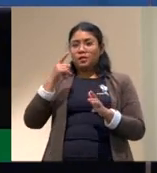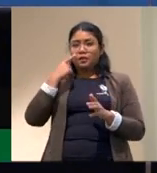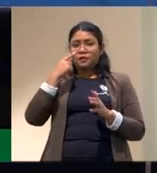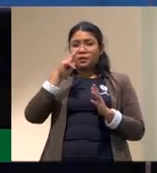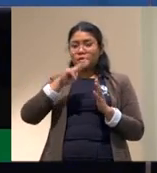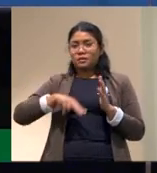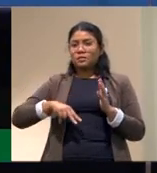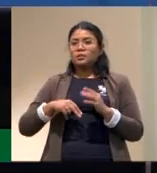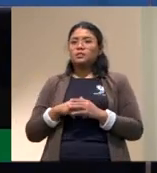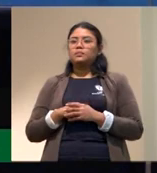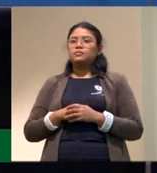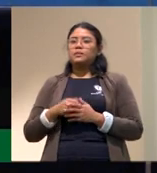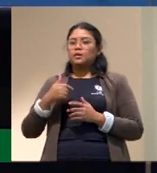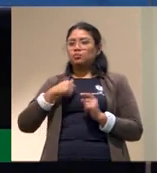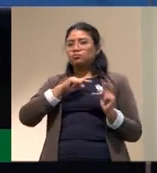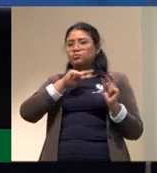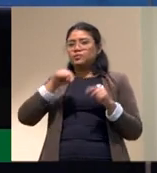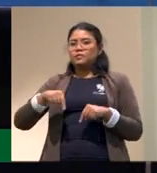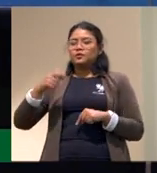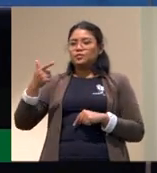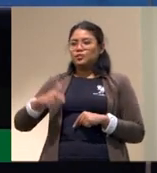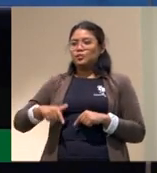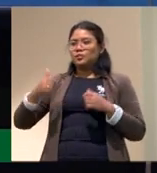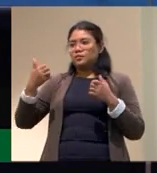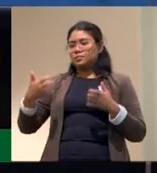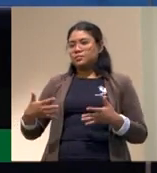aqui para falar deles com vocês.